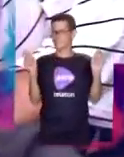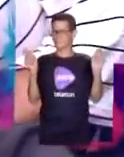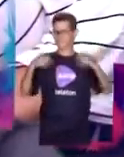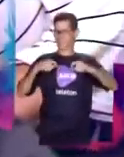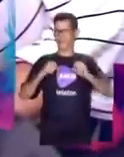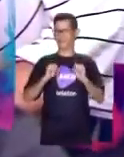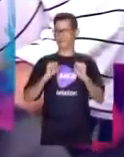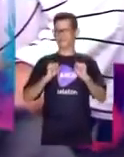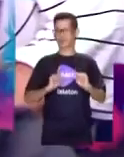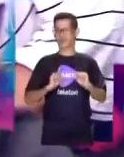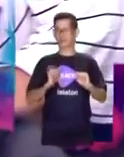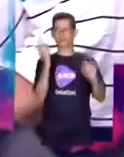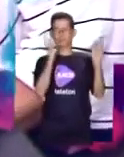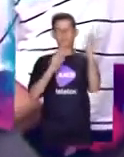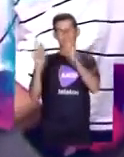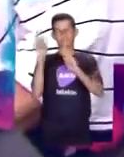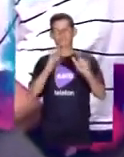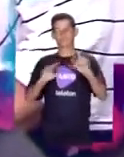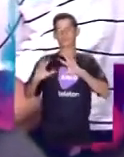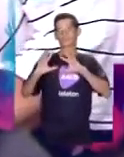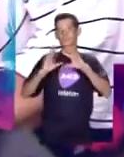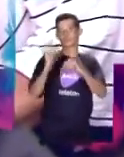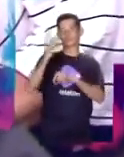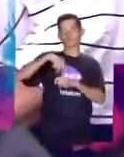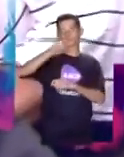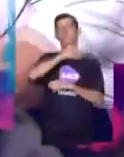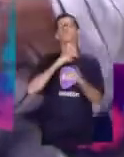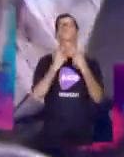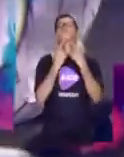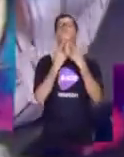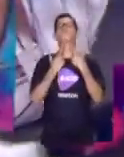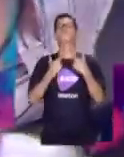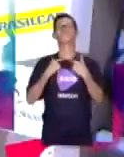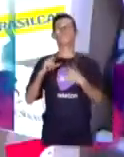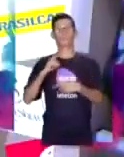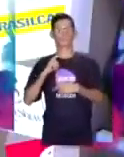podem conquistar tudo que elas querem.